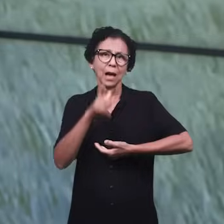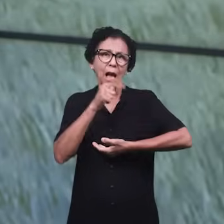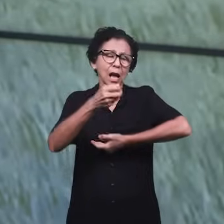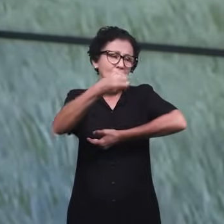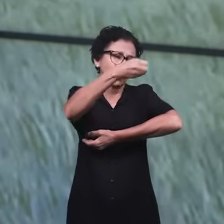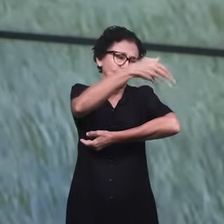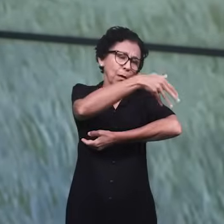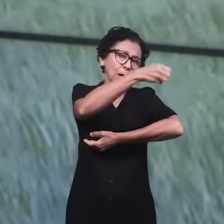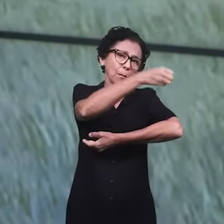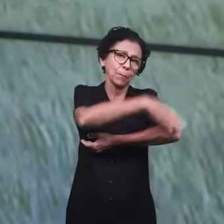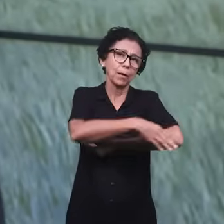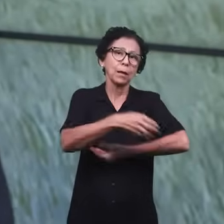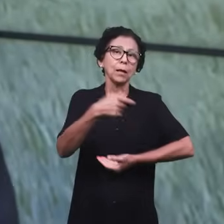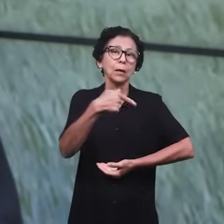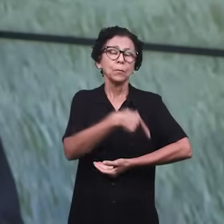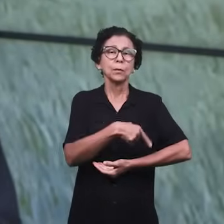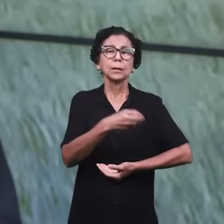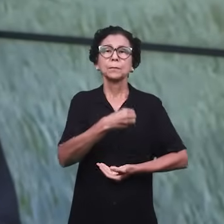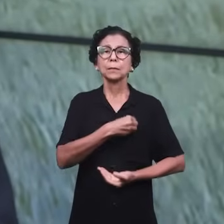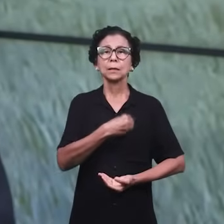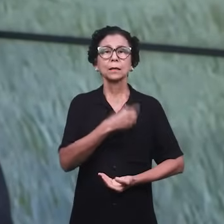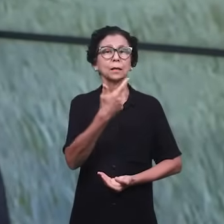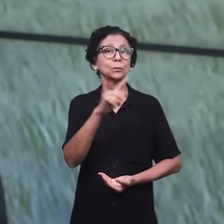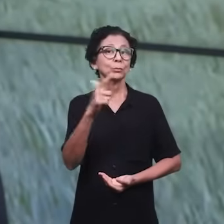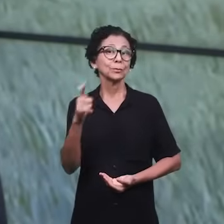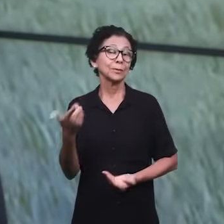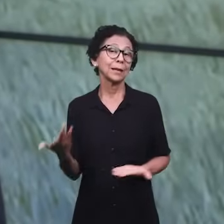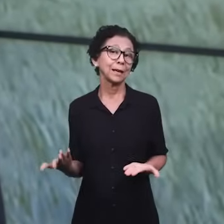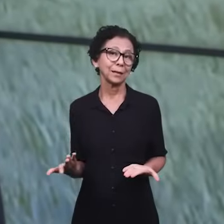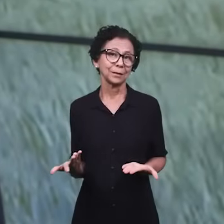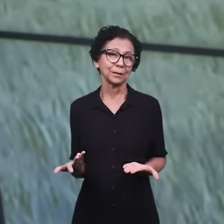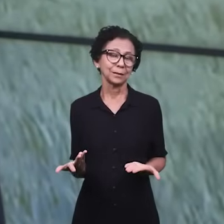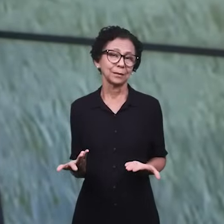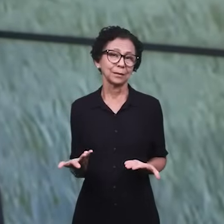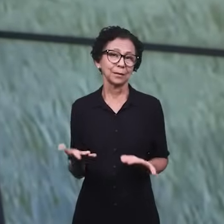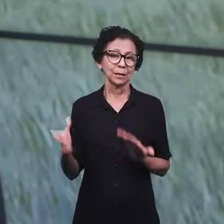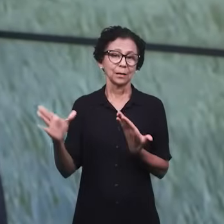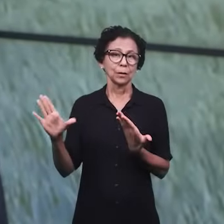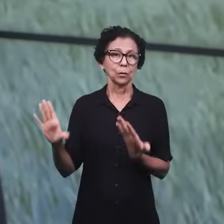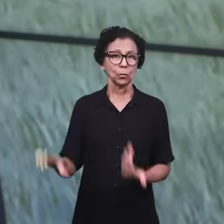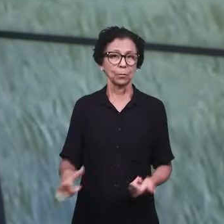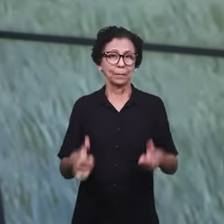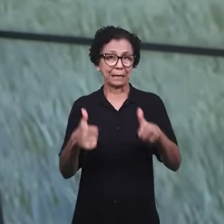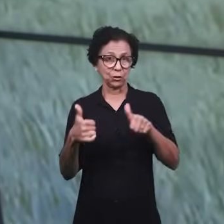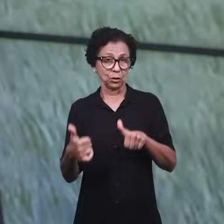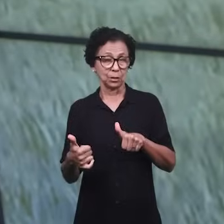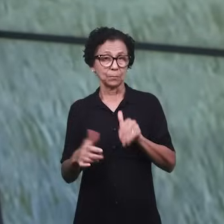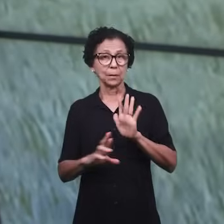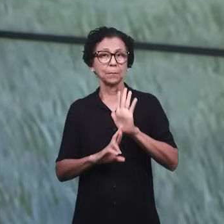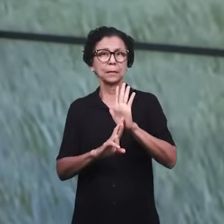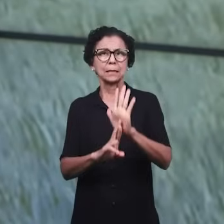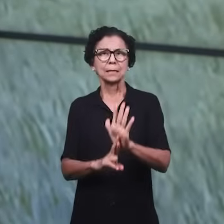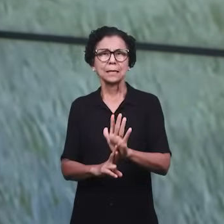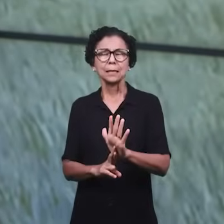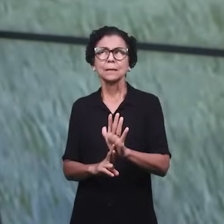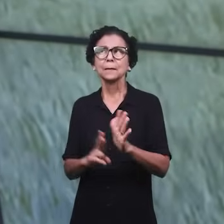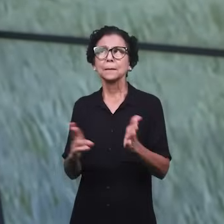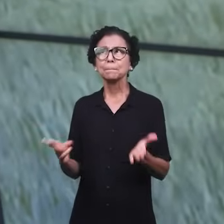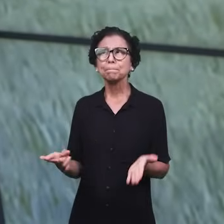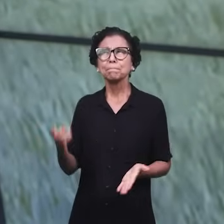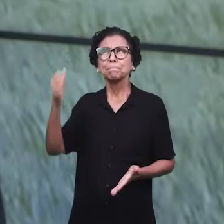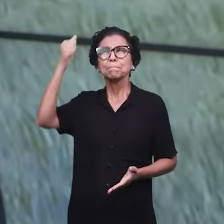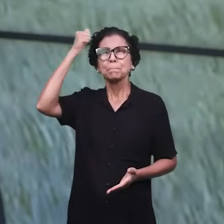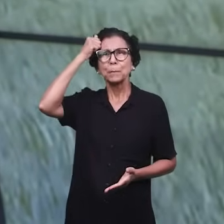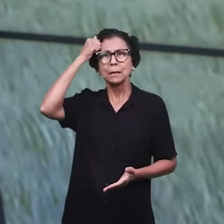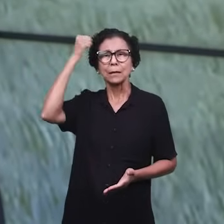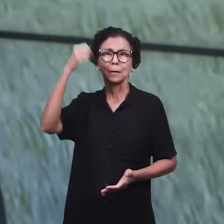Batista pregou o batismo é quando a pessoa se arrepende de uma vida sem Deus que a morte do velho homem e a criança não tem o que